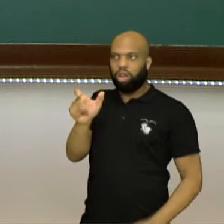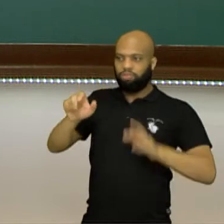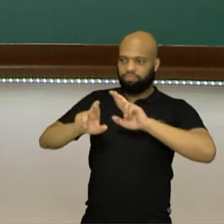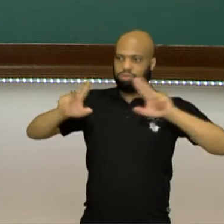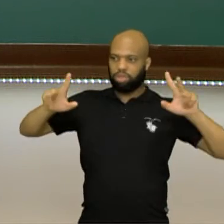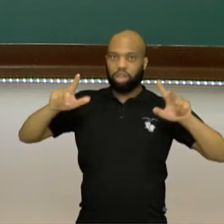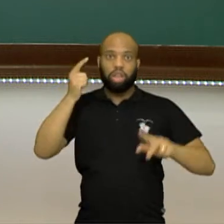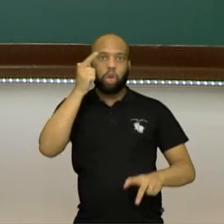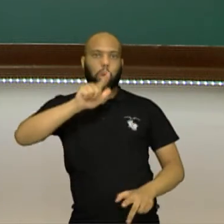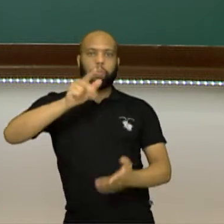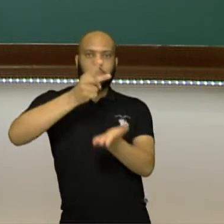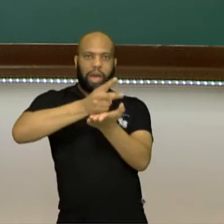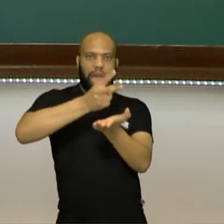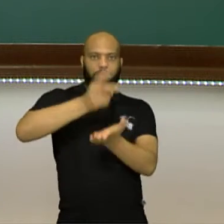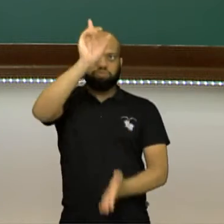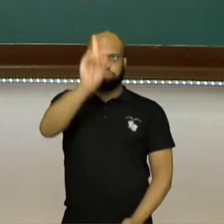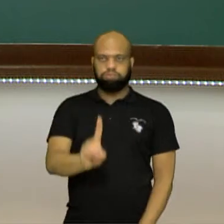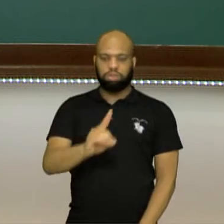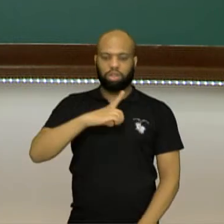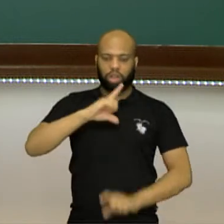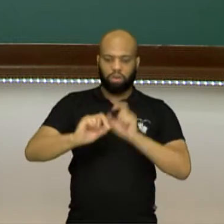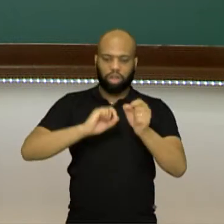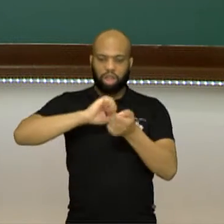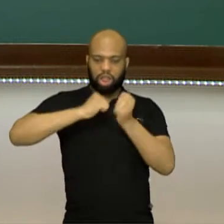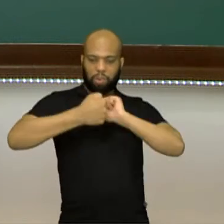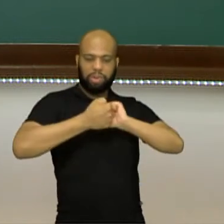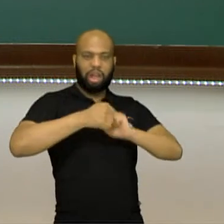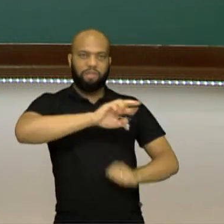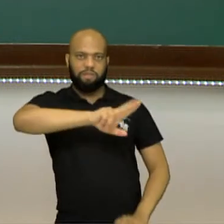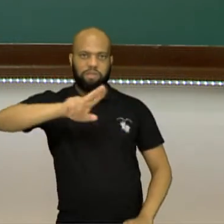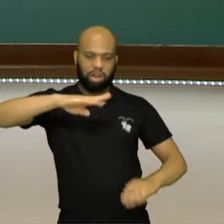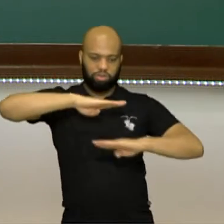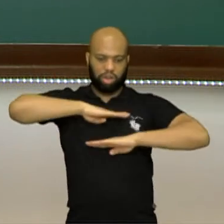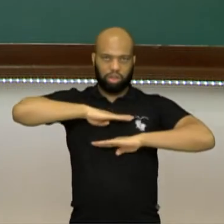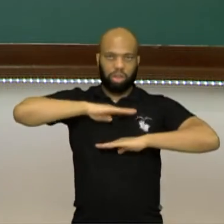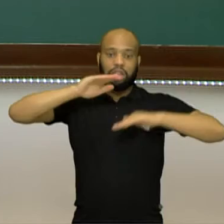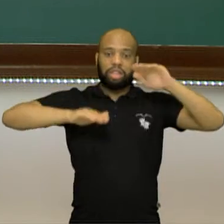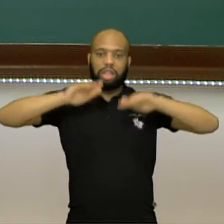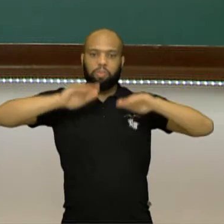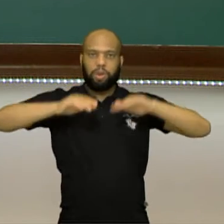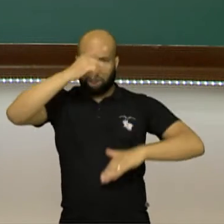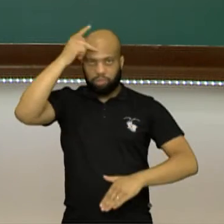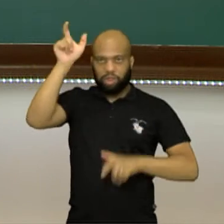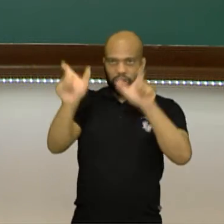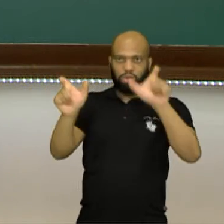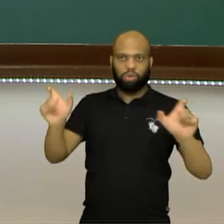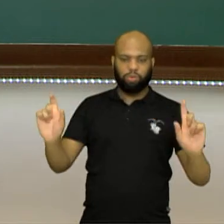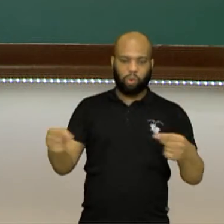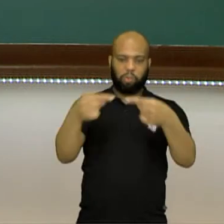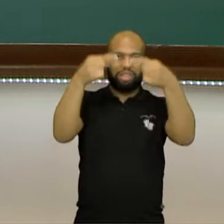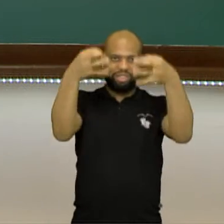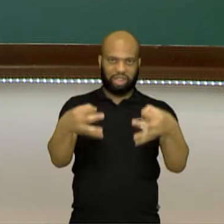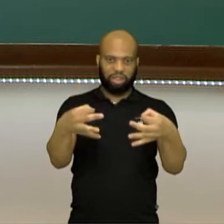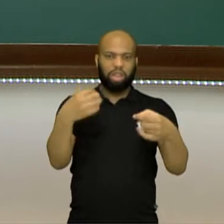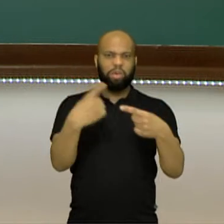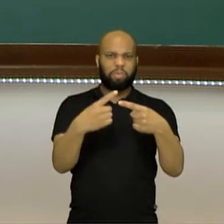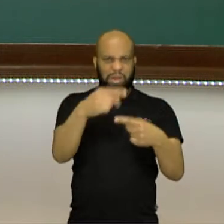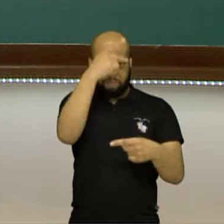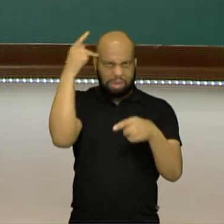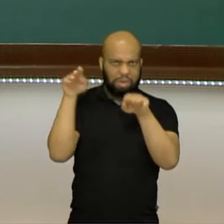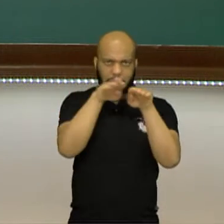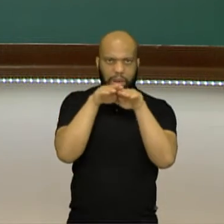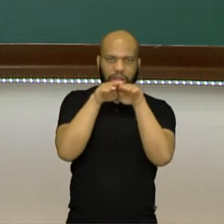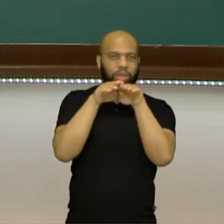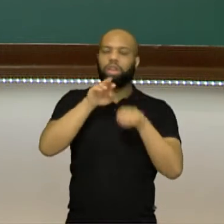mesmo direito, devemos muitas vezes adaptar situações conforme as pessoas, porque as pessoas não são